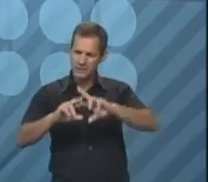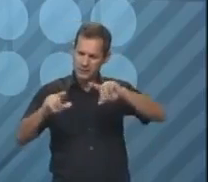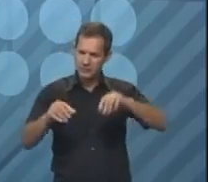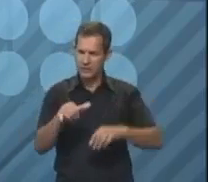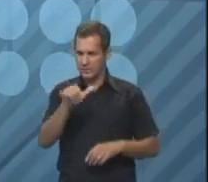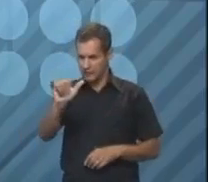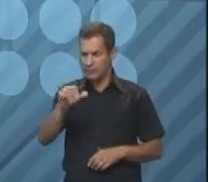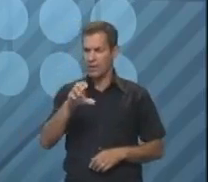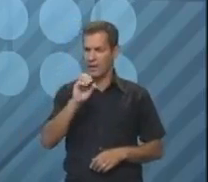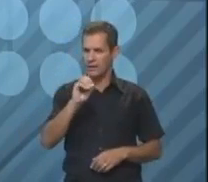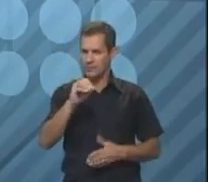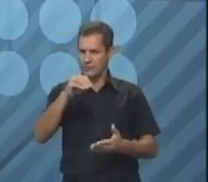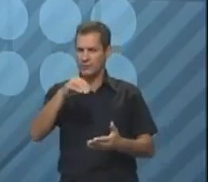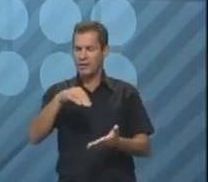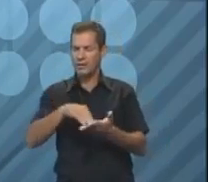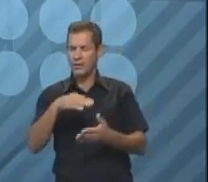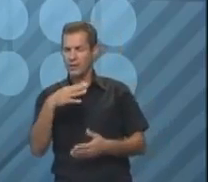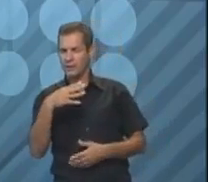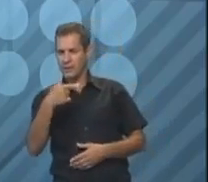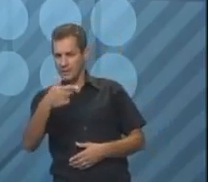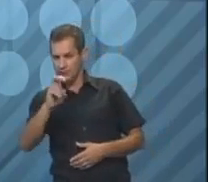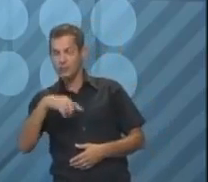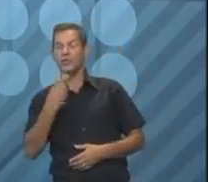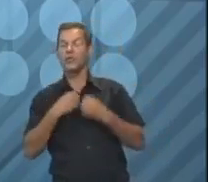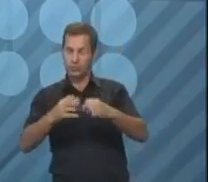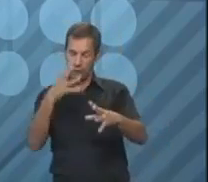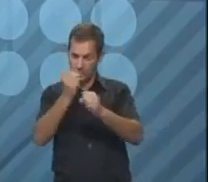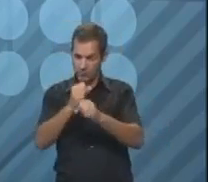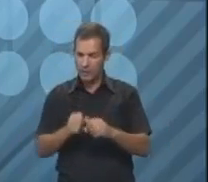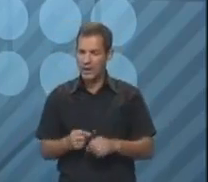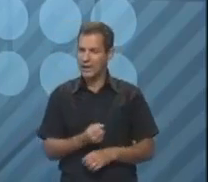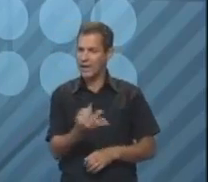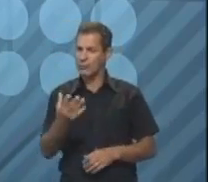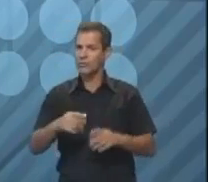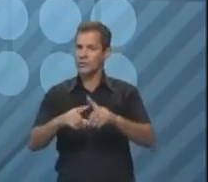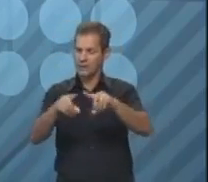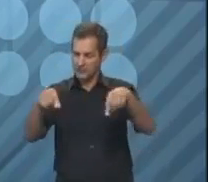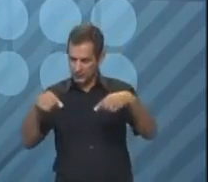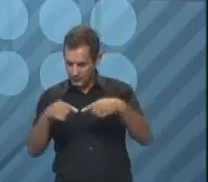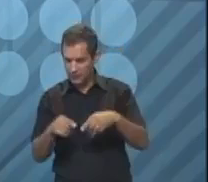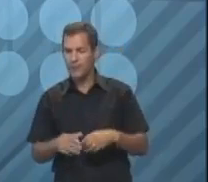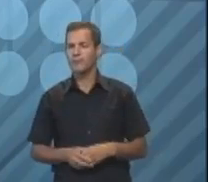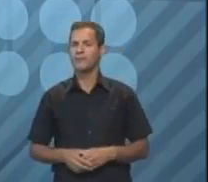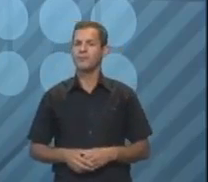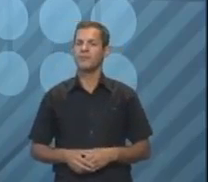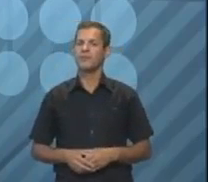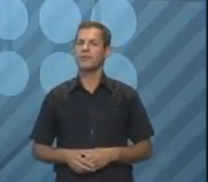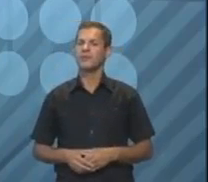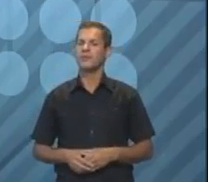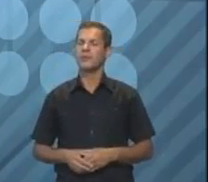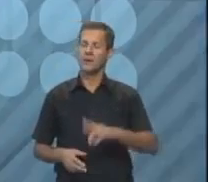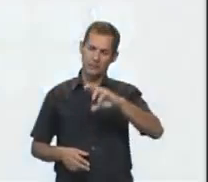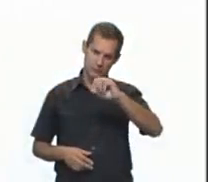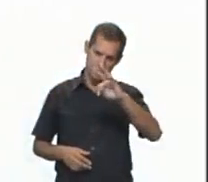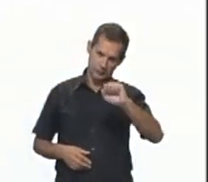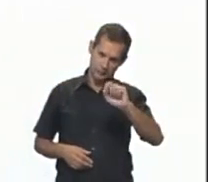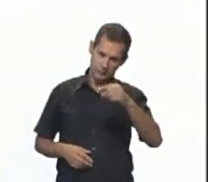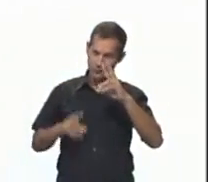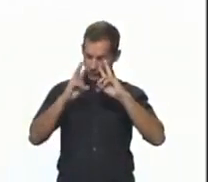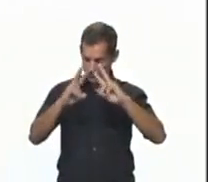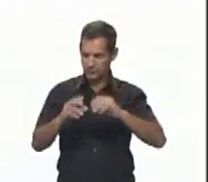variação do y é de 0 a 25. A gente já pode calcular o volume desse primeiro sólido de rotação.